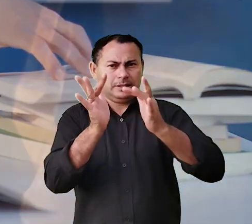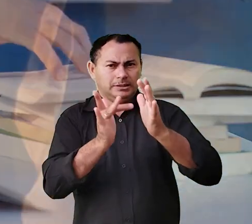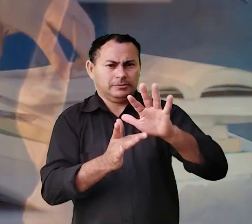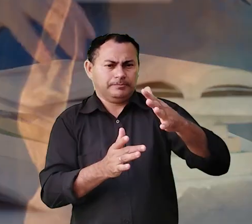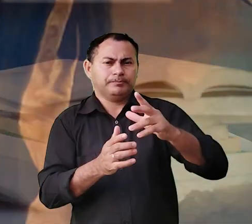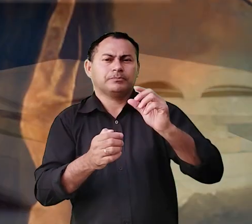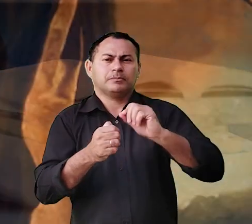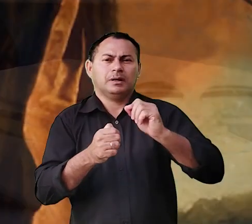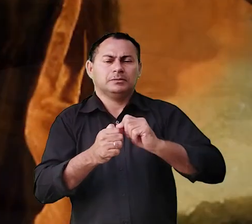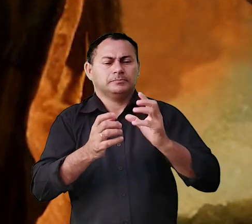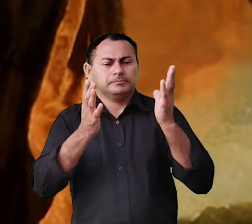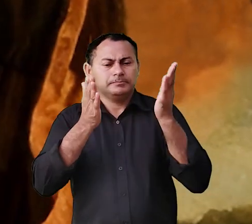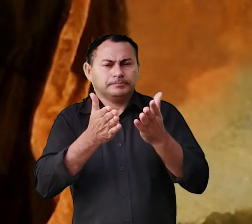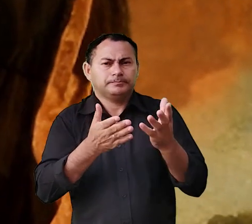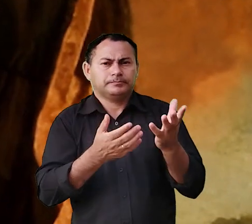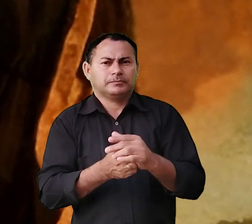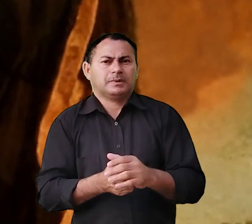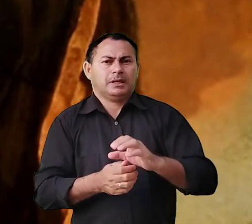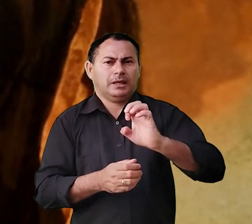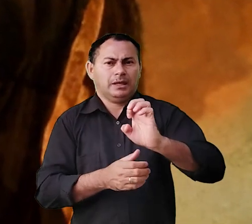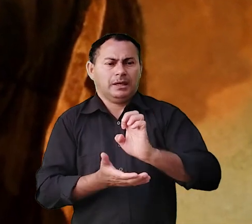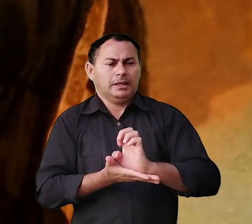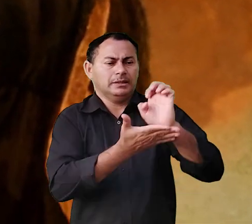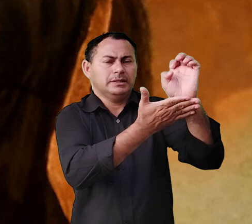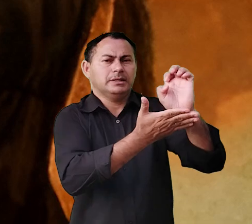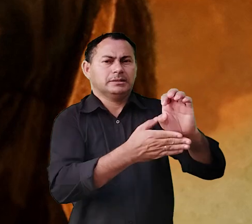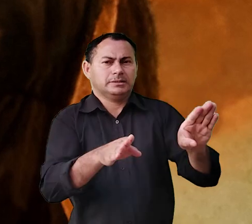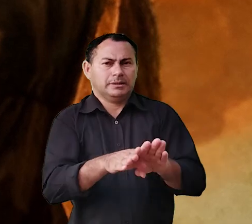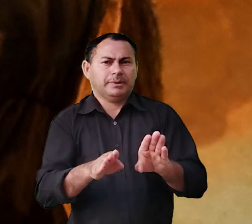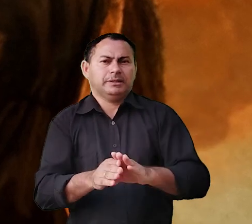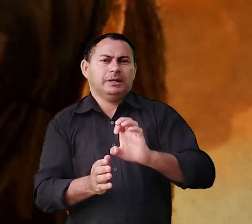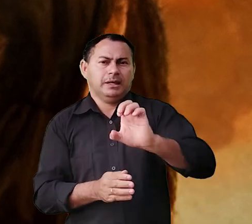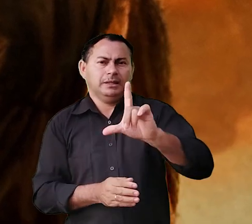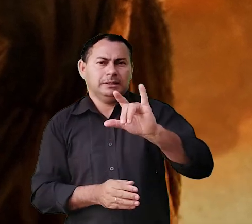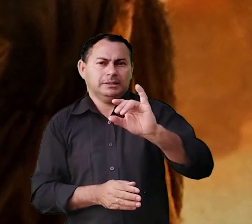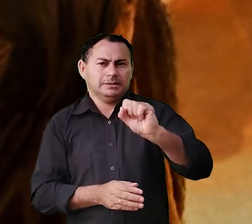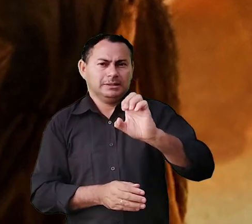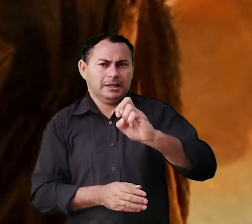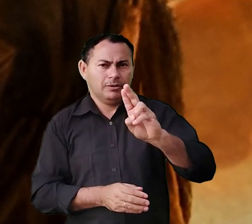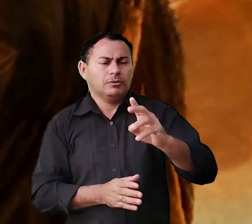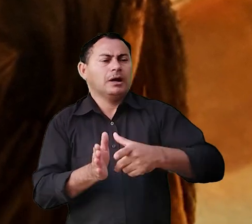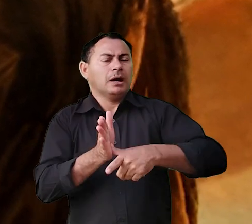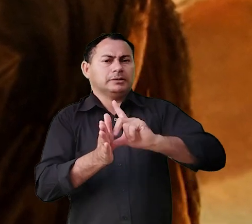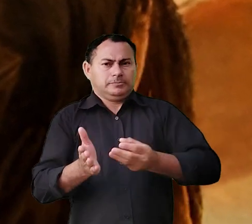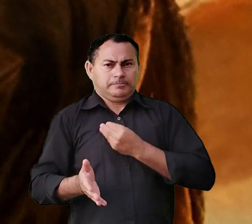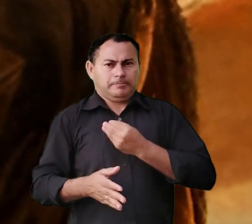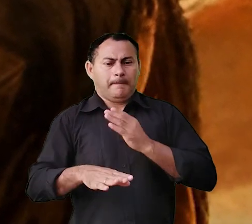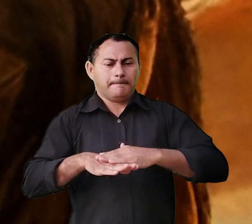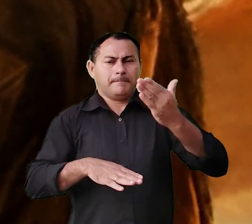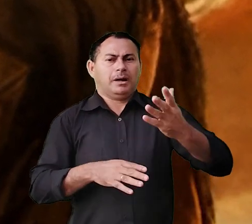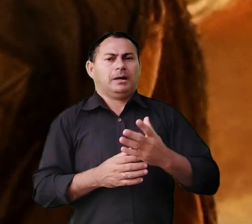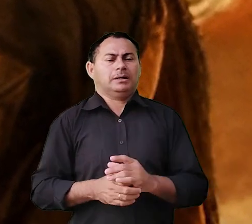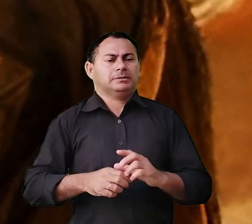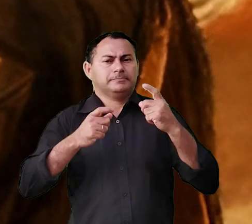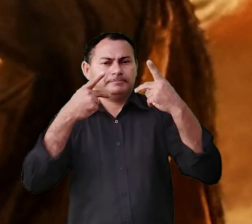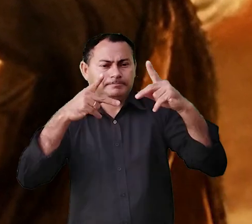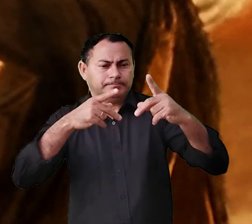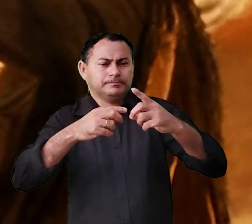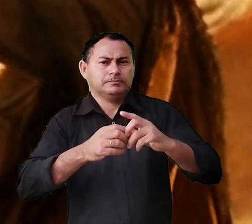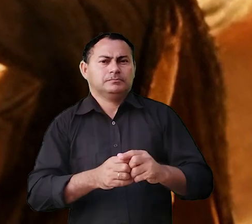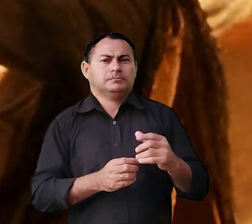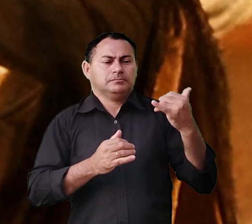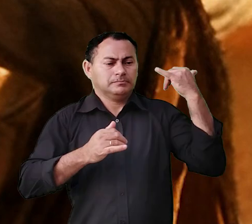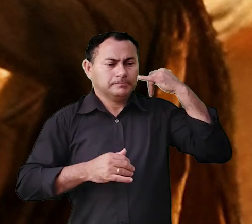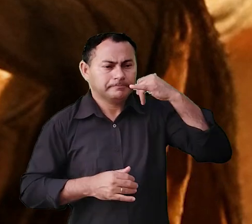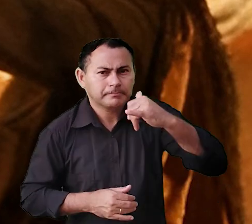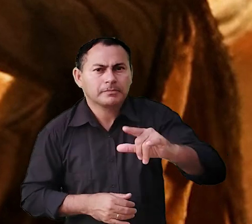a.C., fazendo-o contemporâneo de Elias e Eliseu. Quanto antes ele tenha vivido, mais